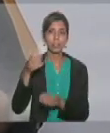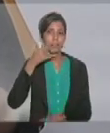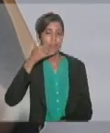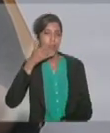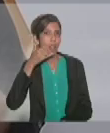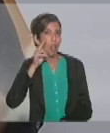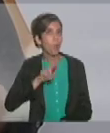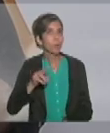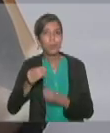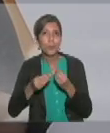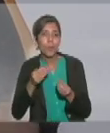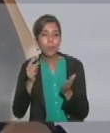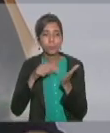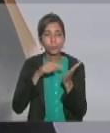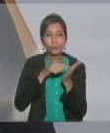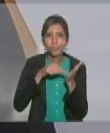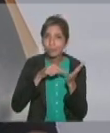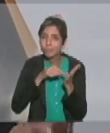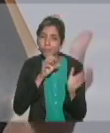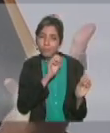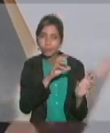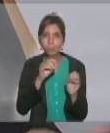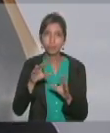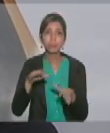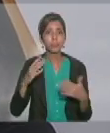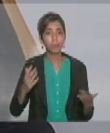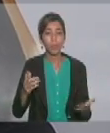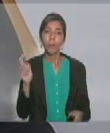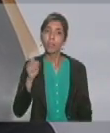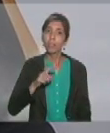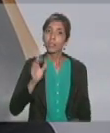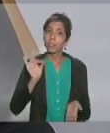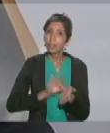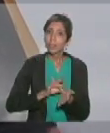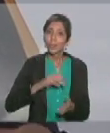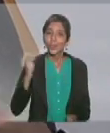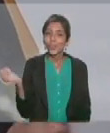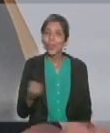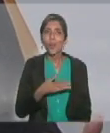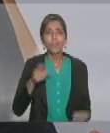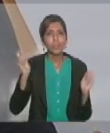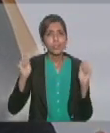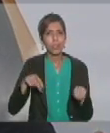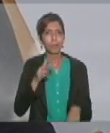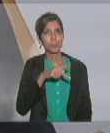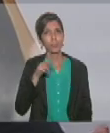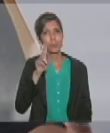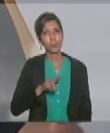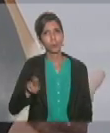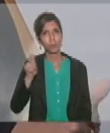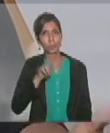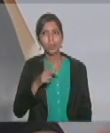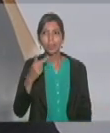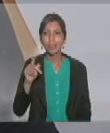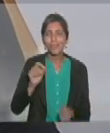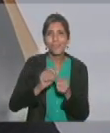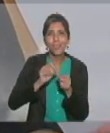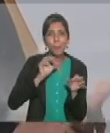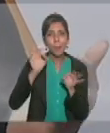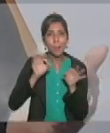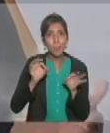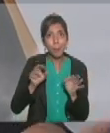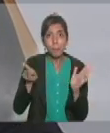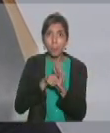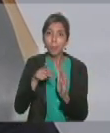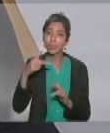Com celular, como é que eu edito, Então, você dá, na verdade, uma nova possibilidade para o professor, dele ser produtor